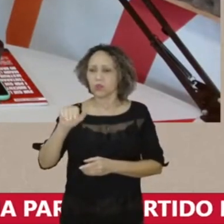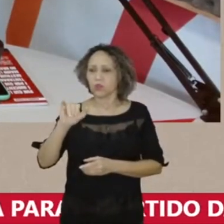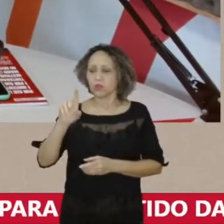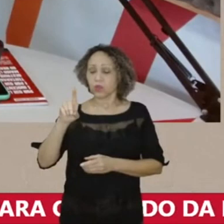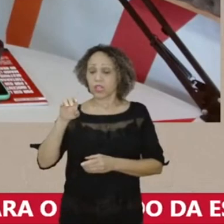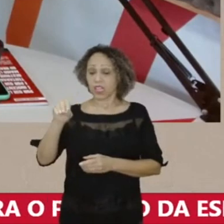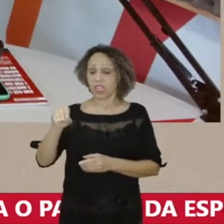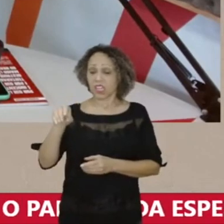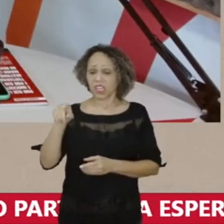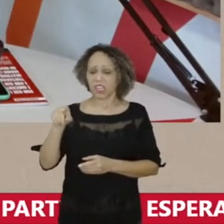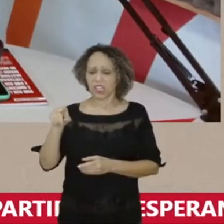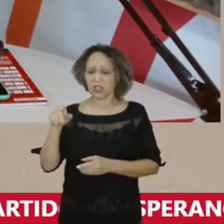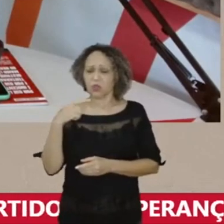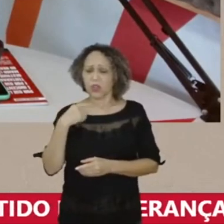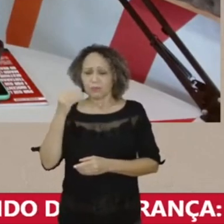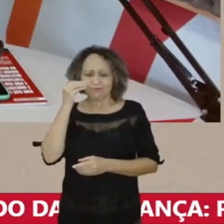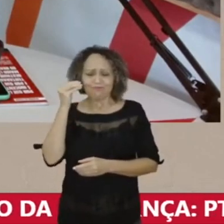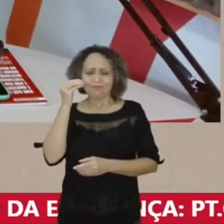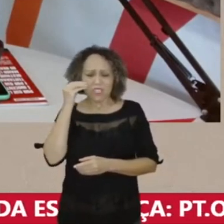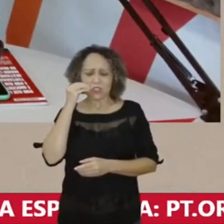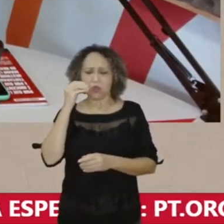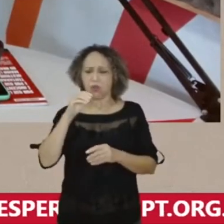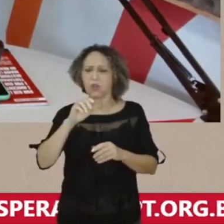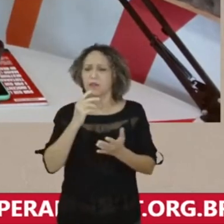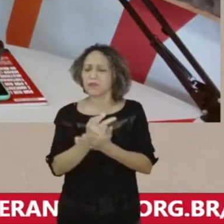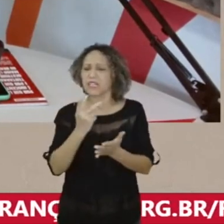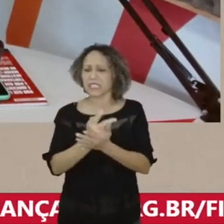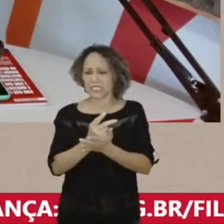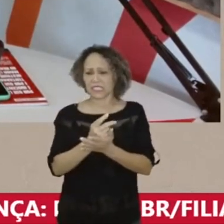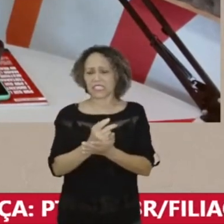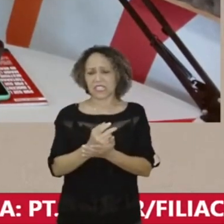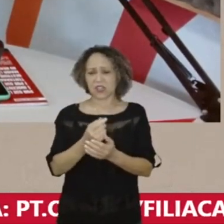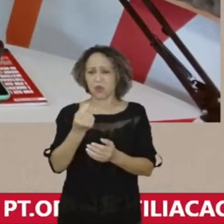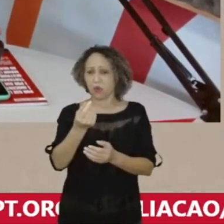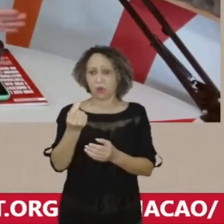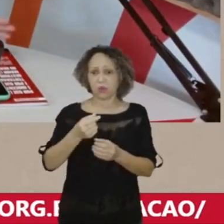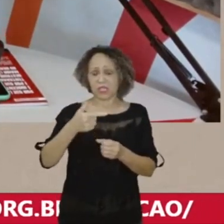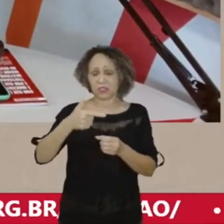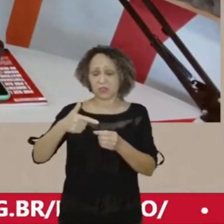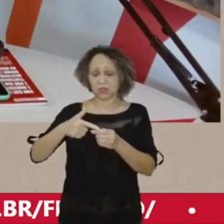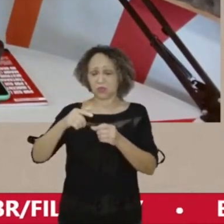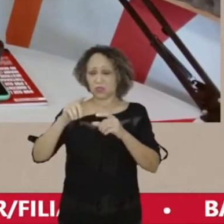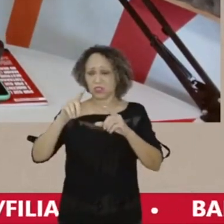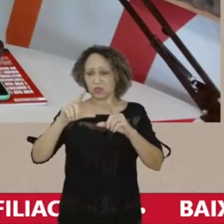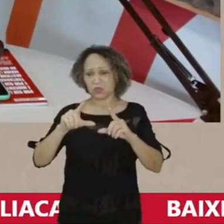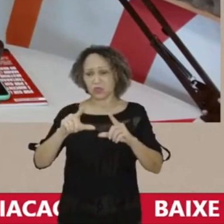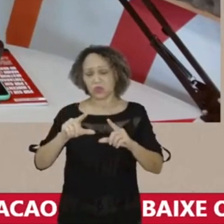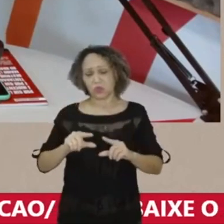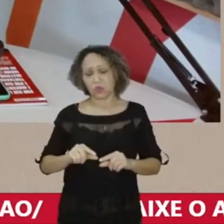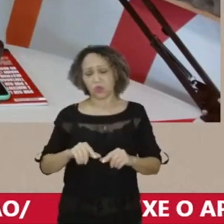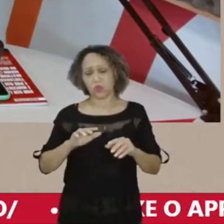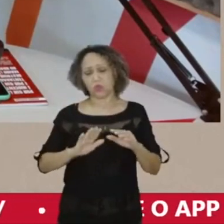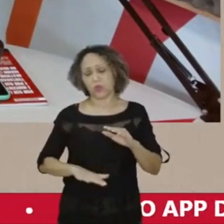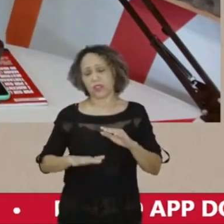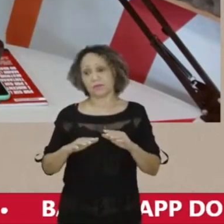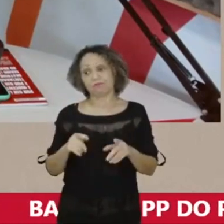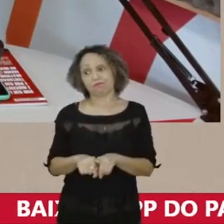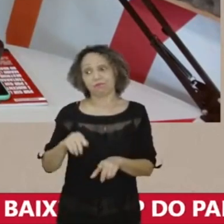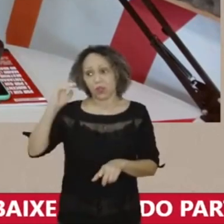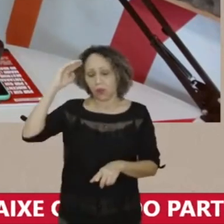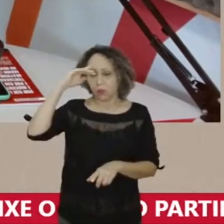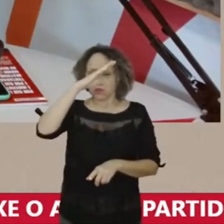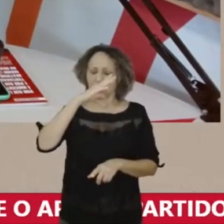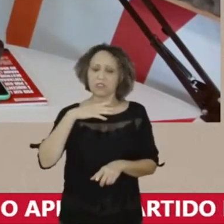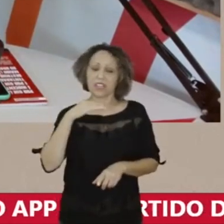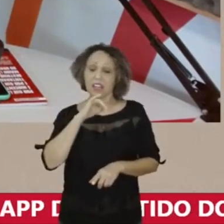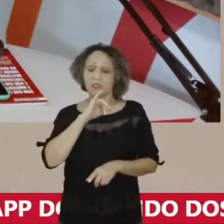Foi golpe na economia do Brasil. Moretti, Bolsonaro disse que não pode fazer nada em relação ao aumento dos combustíveis e acredita